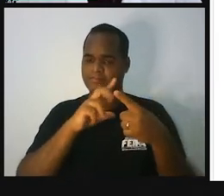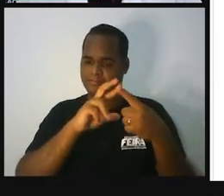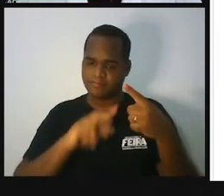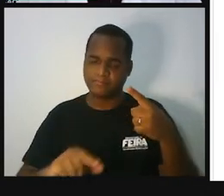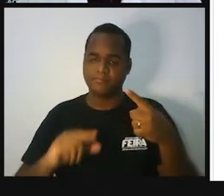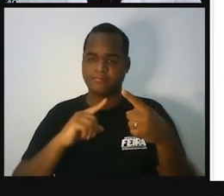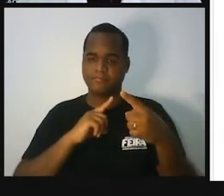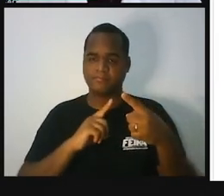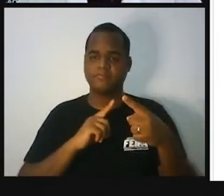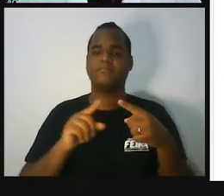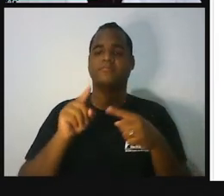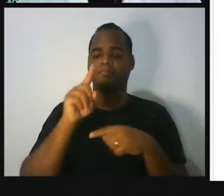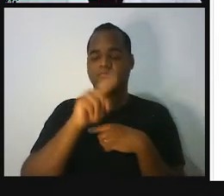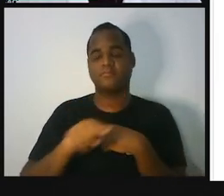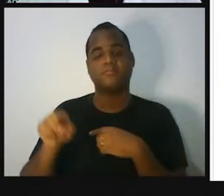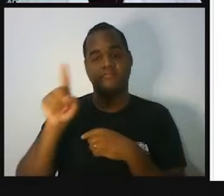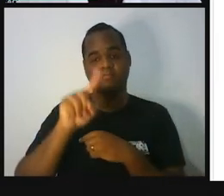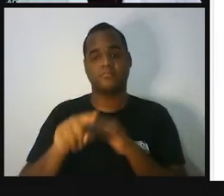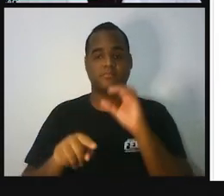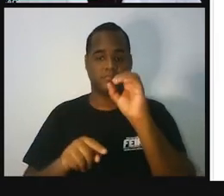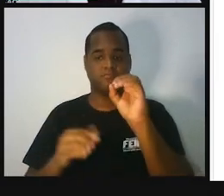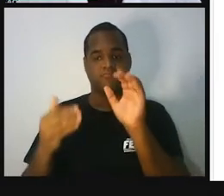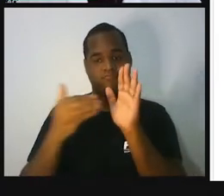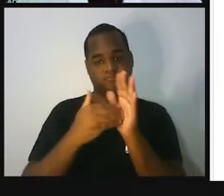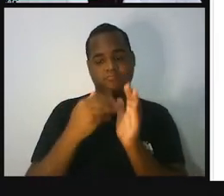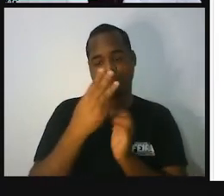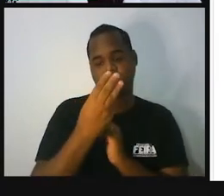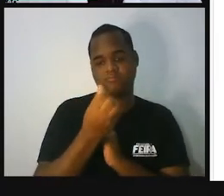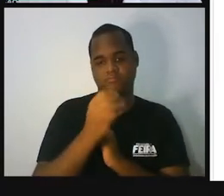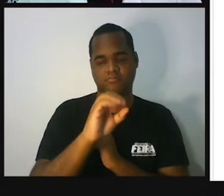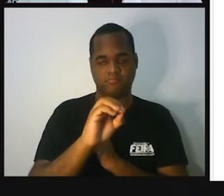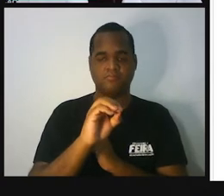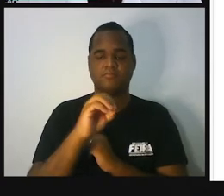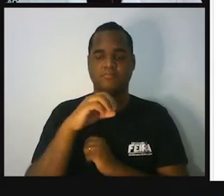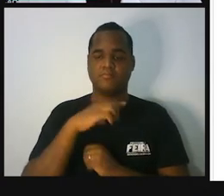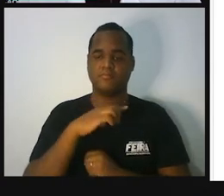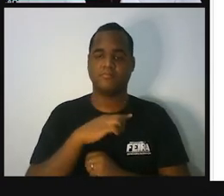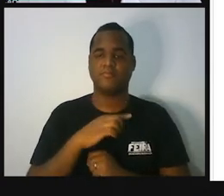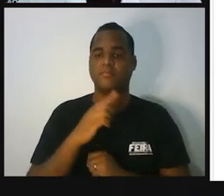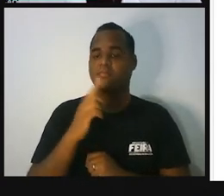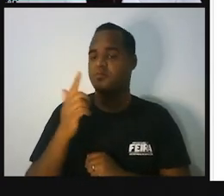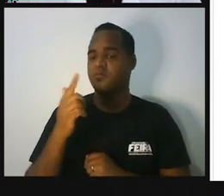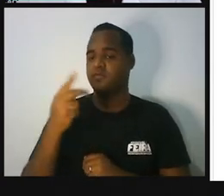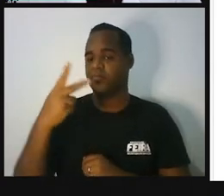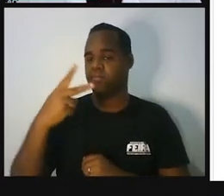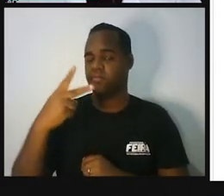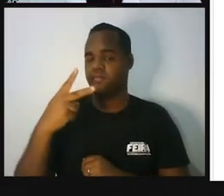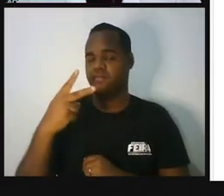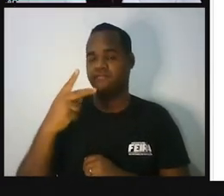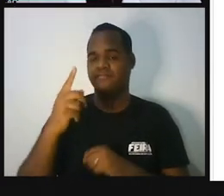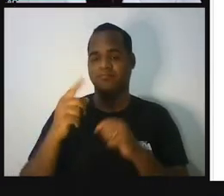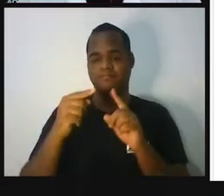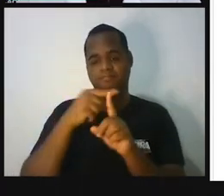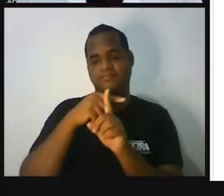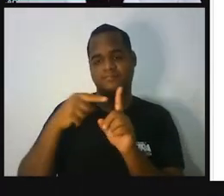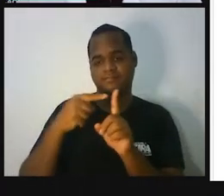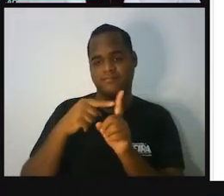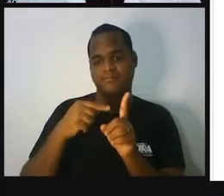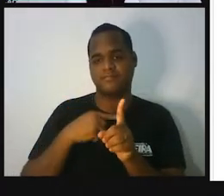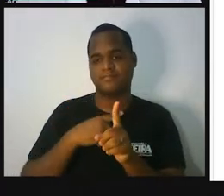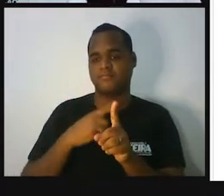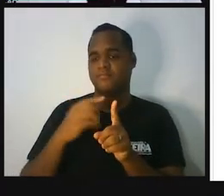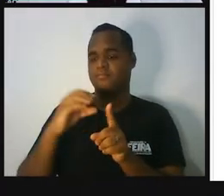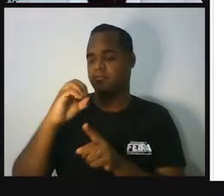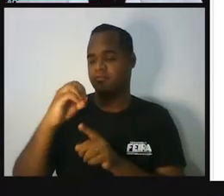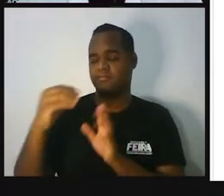né você consegue ter medida de ângulos de 0 até presença Serra já o segundo é o de meia volta você vai